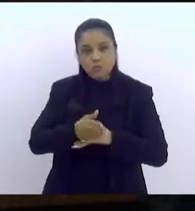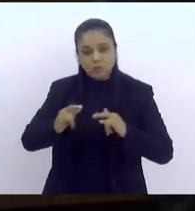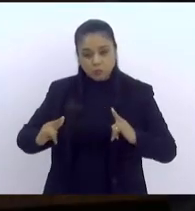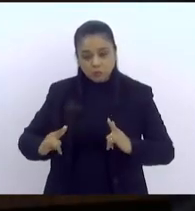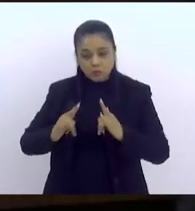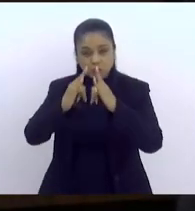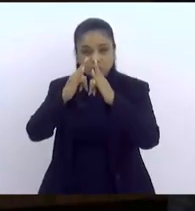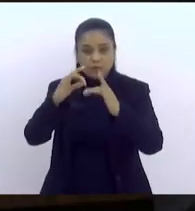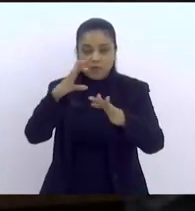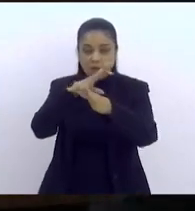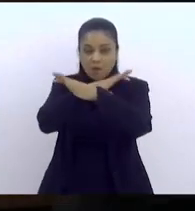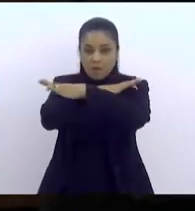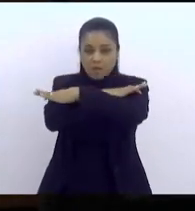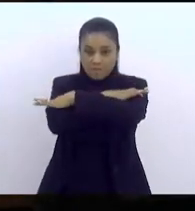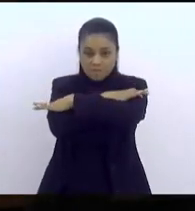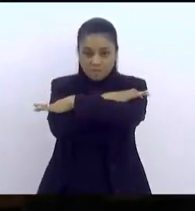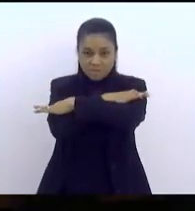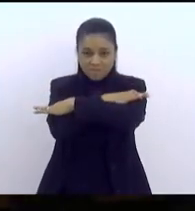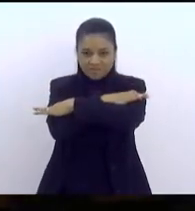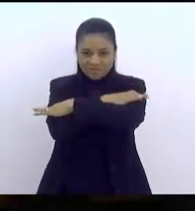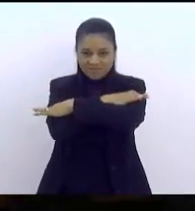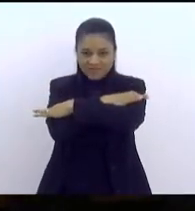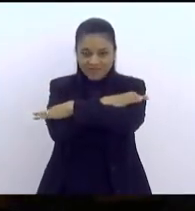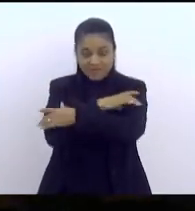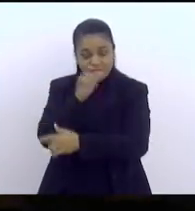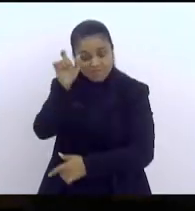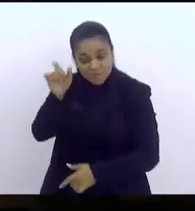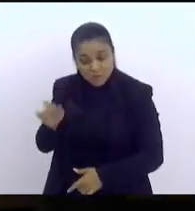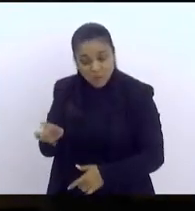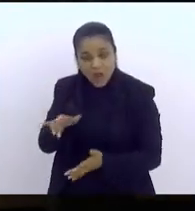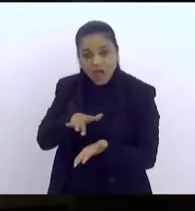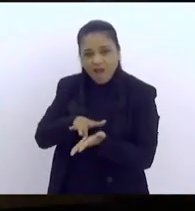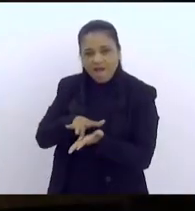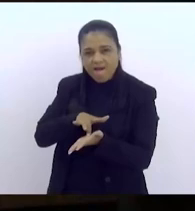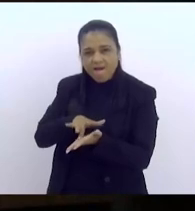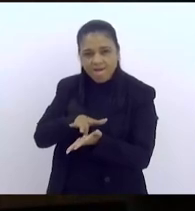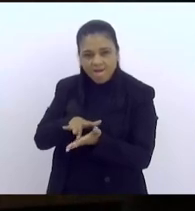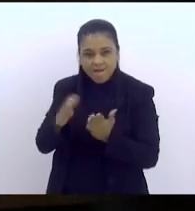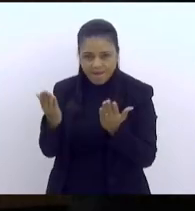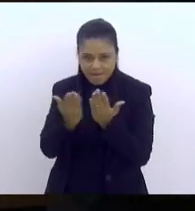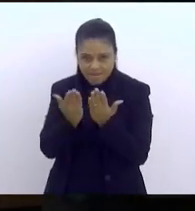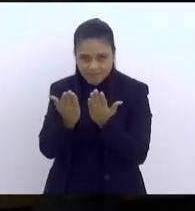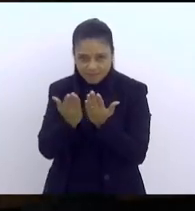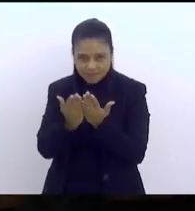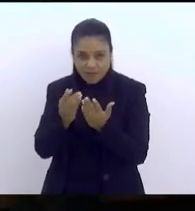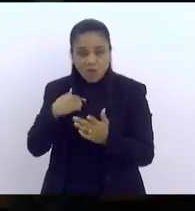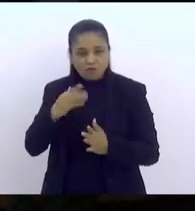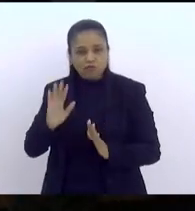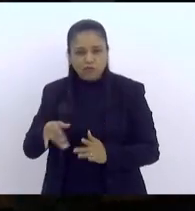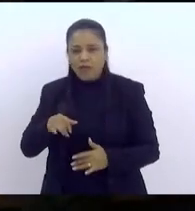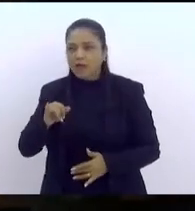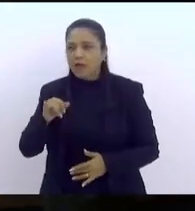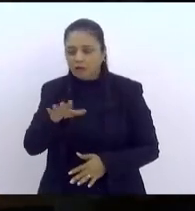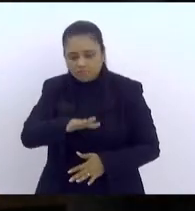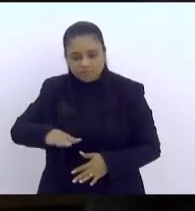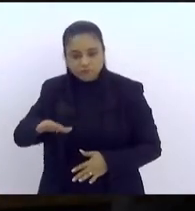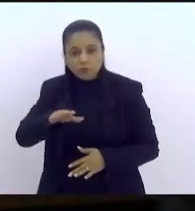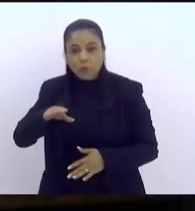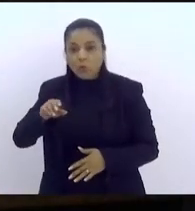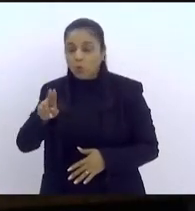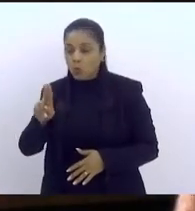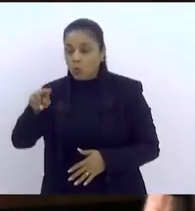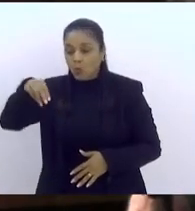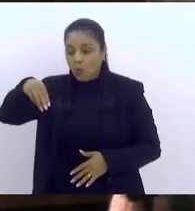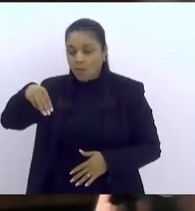jamais faria isso. Eu já vi no Maitá atirarem